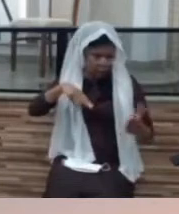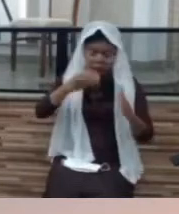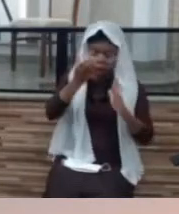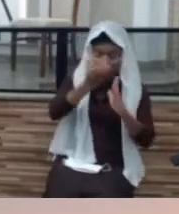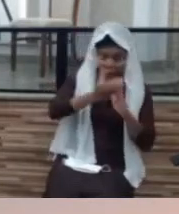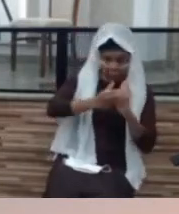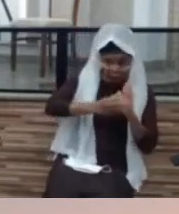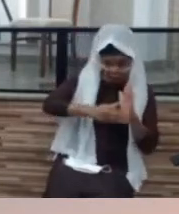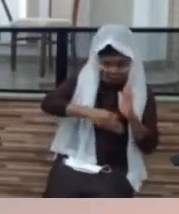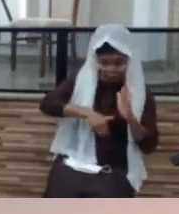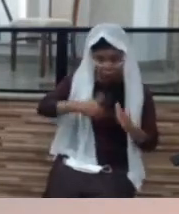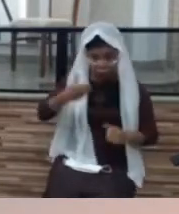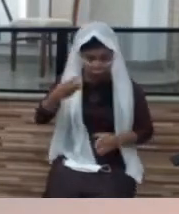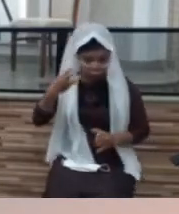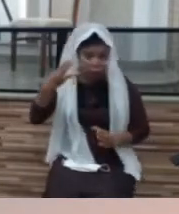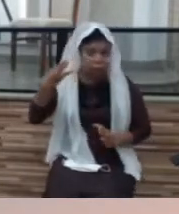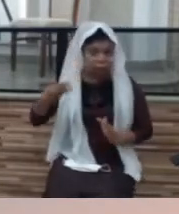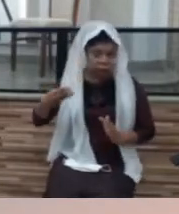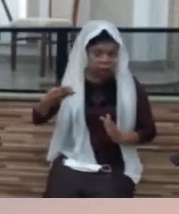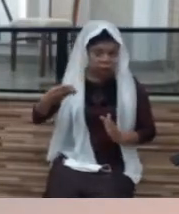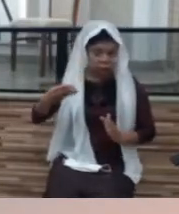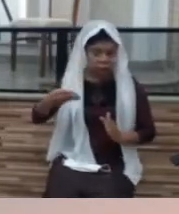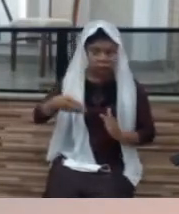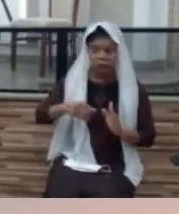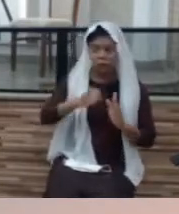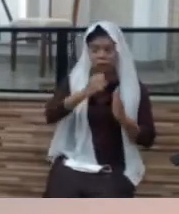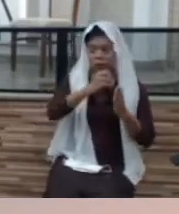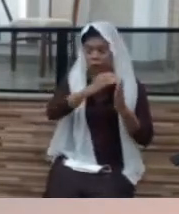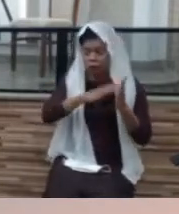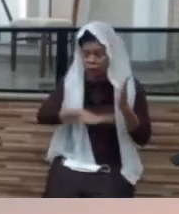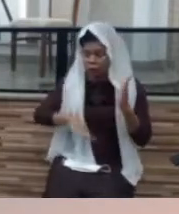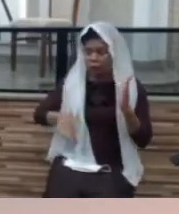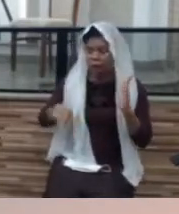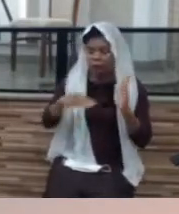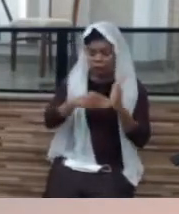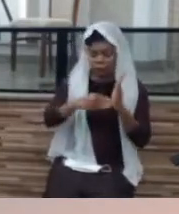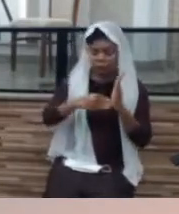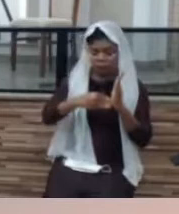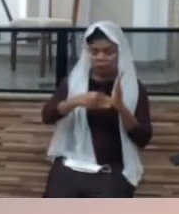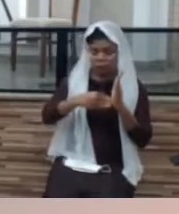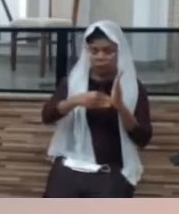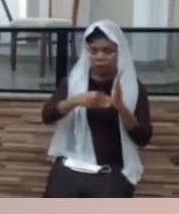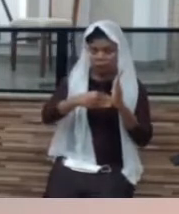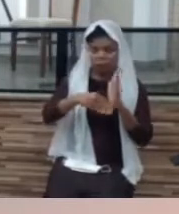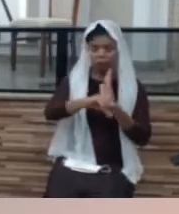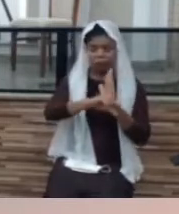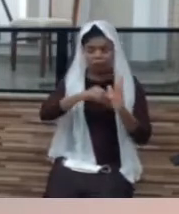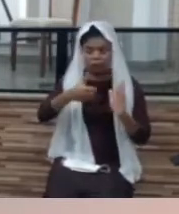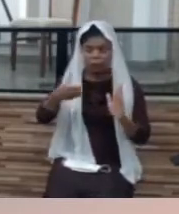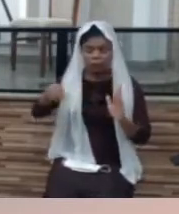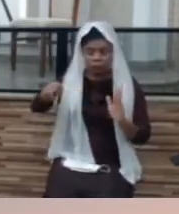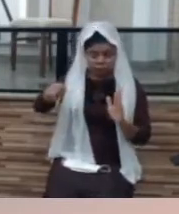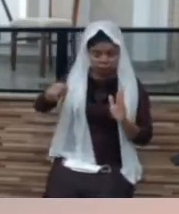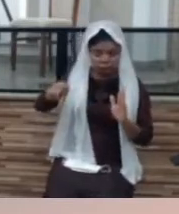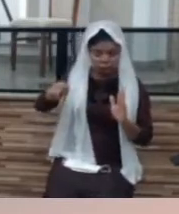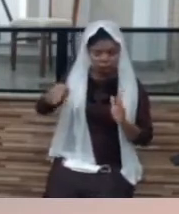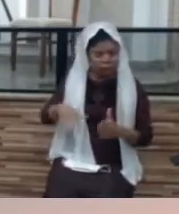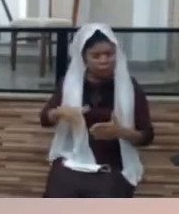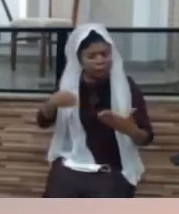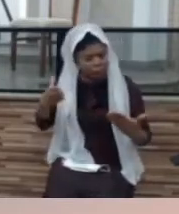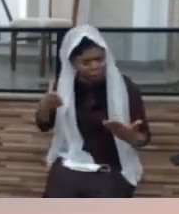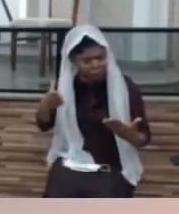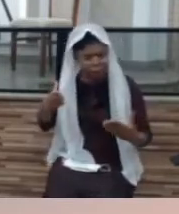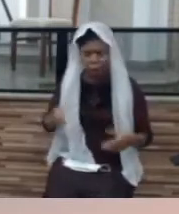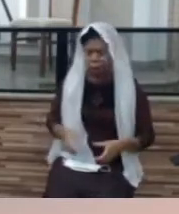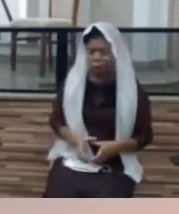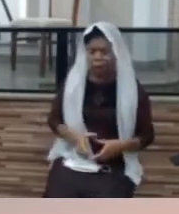9. É suficiente. Naquele dia, leu-se no livro de Moisés, aos ouvidos do povo,